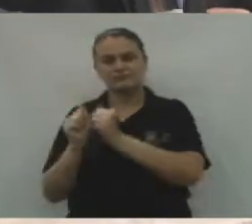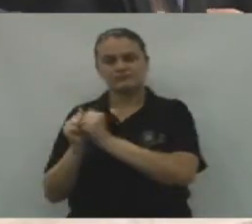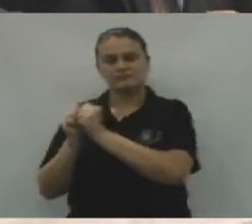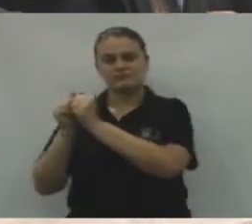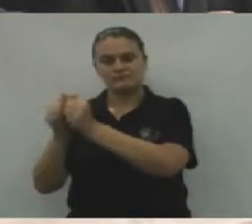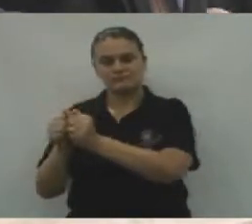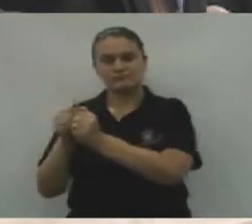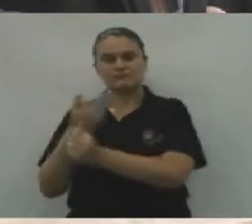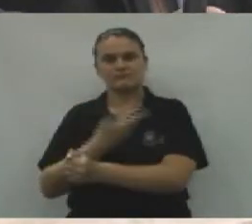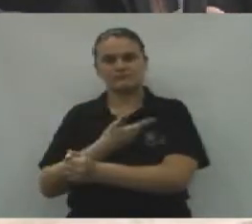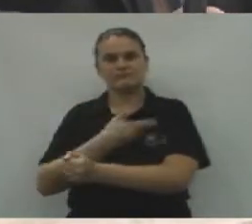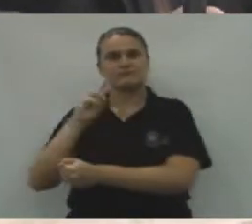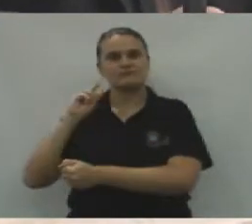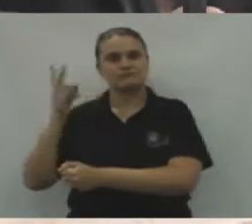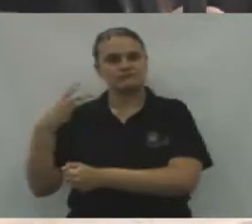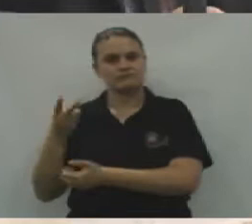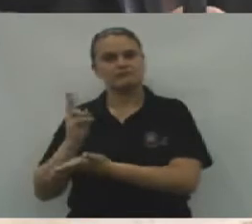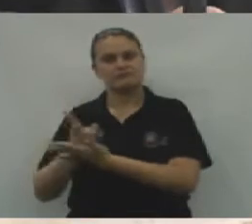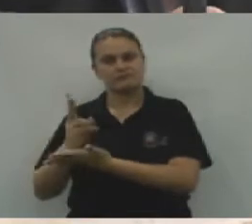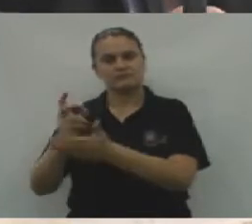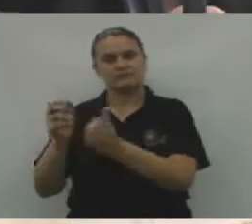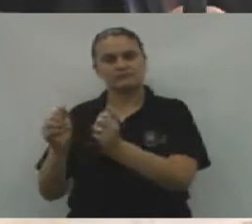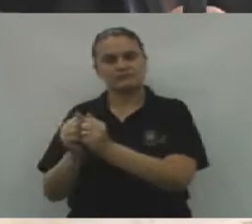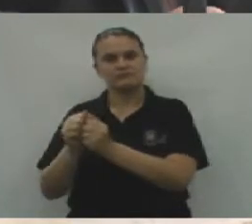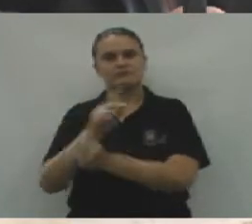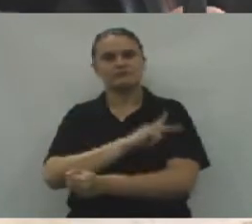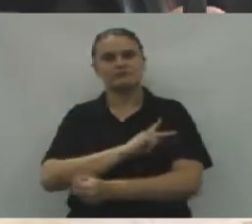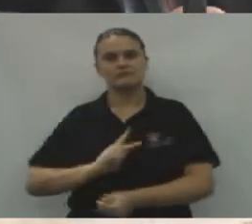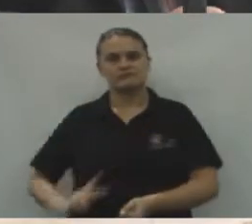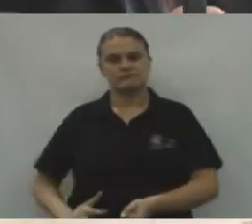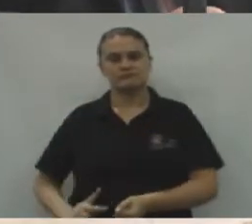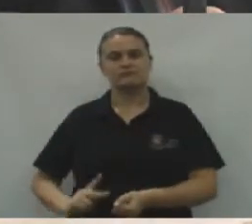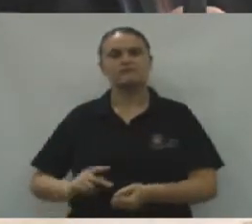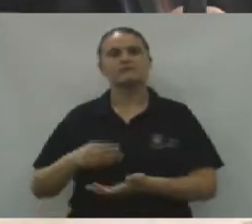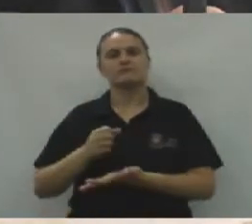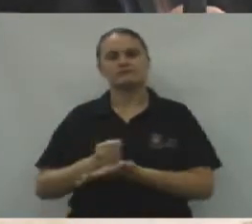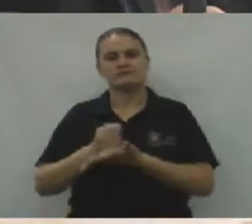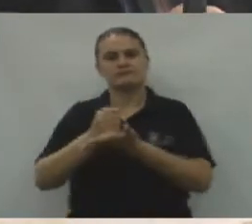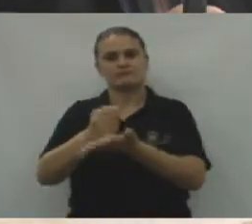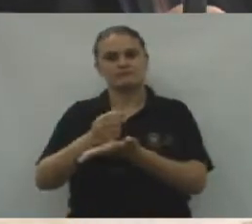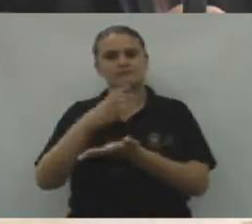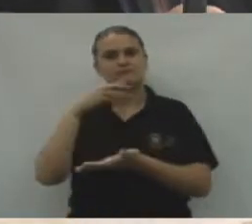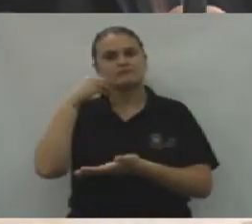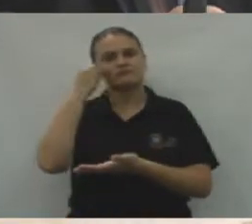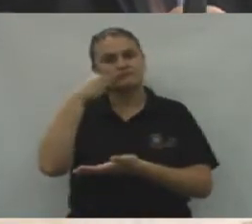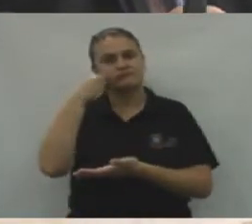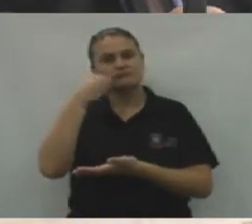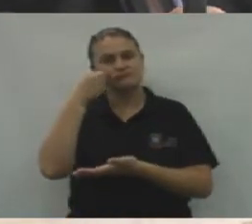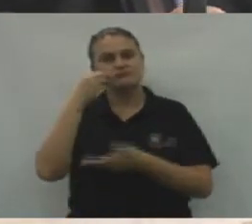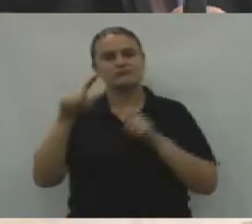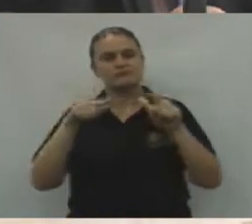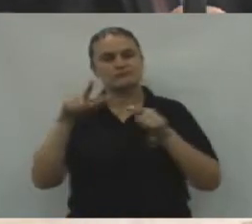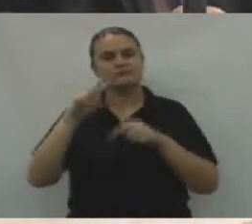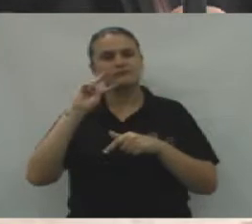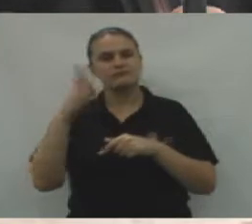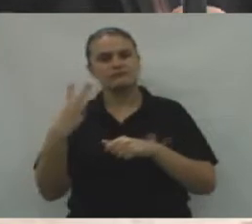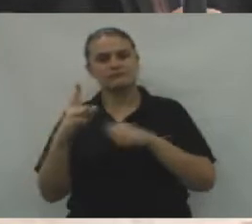dos amigos, dos colegas vereadores, do presidente, por me dar mais essa oportunidade para que eu